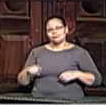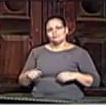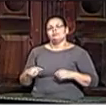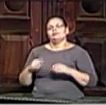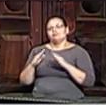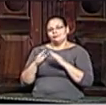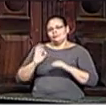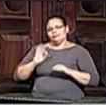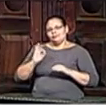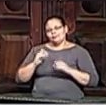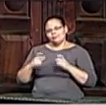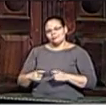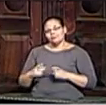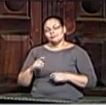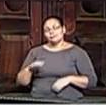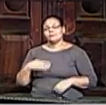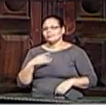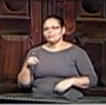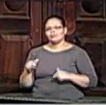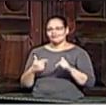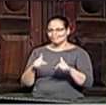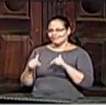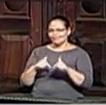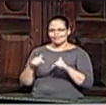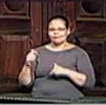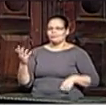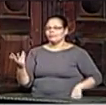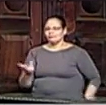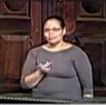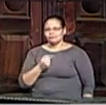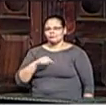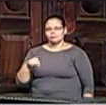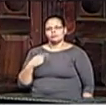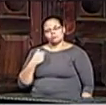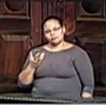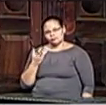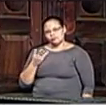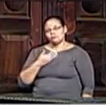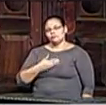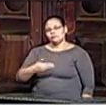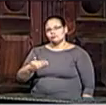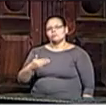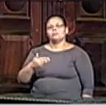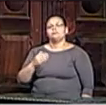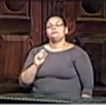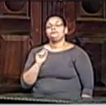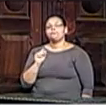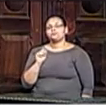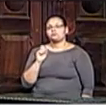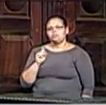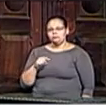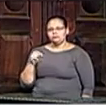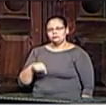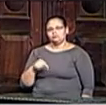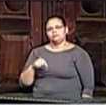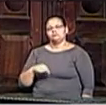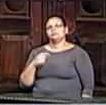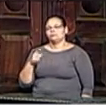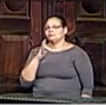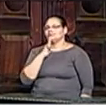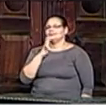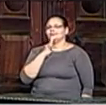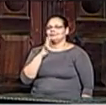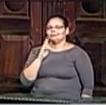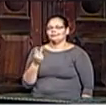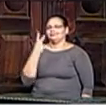das dificuldades, um trabalho brilhante. Aproveitando, queria estender também, senhor presidente, aqui o